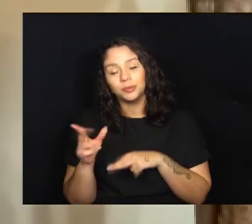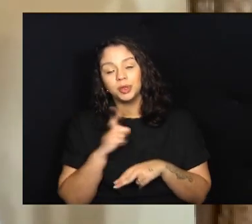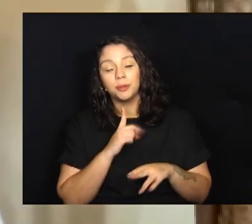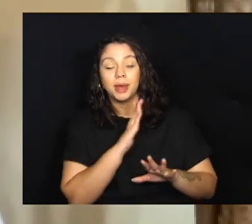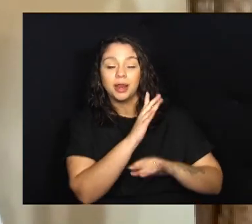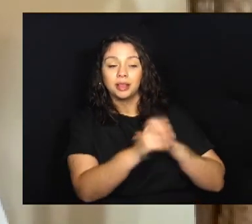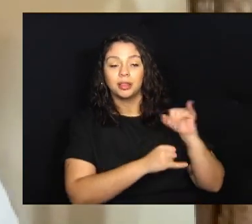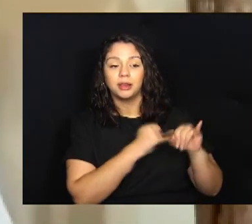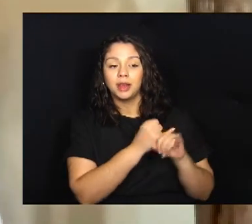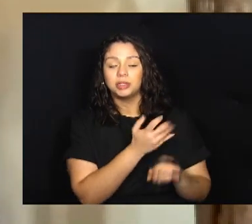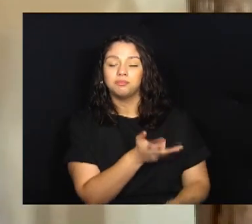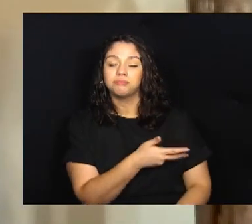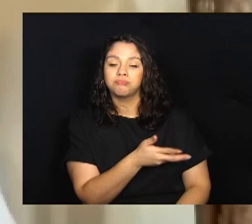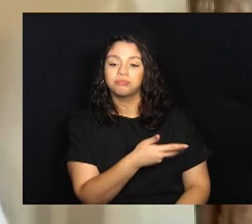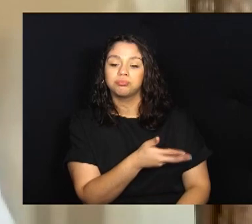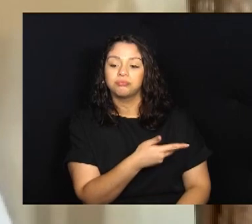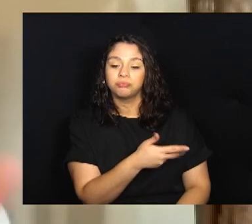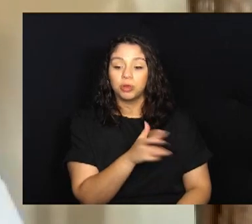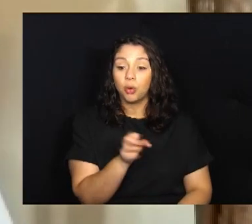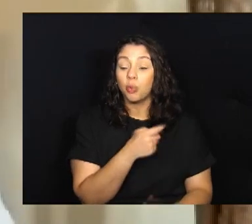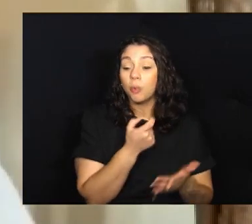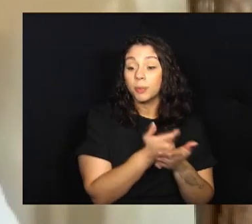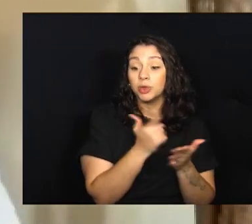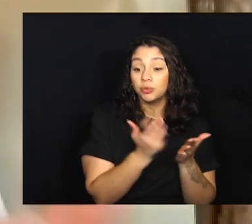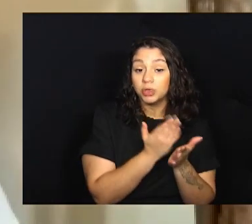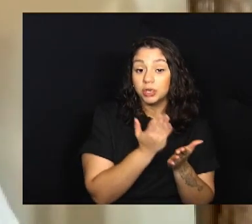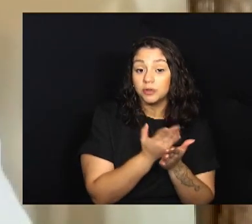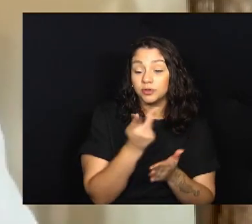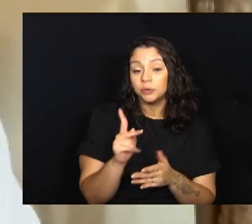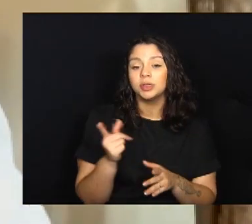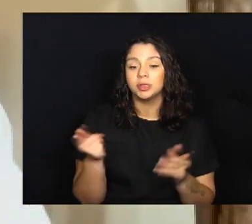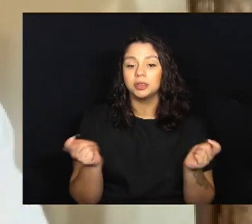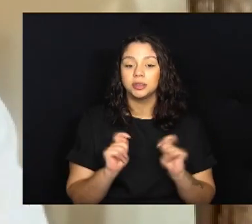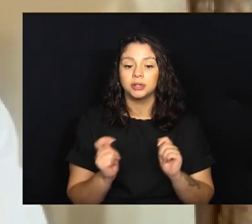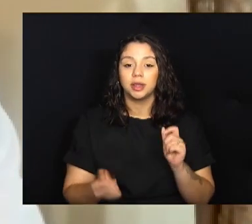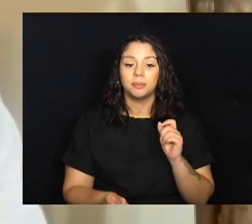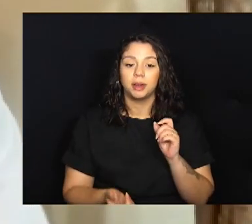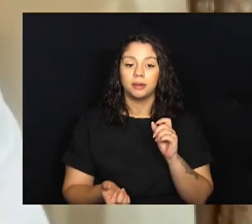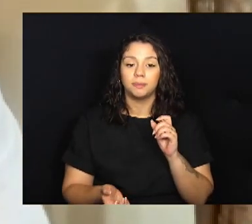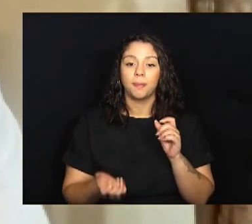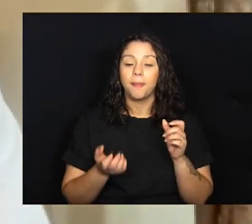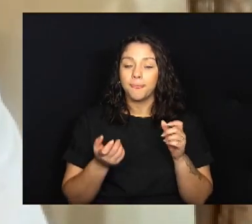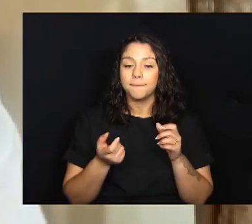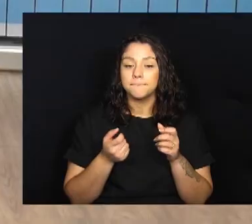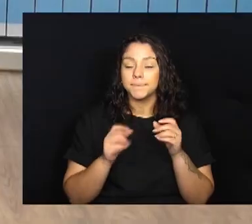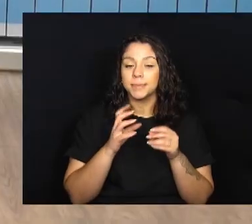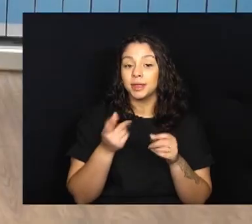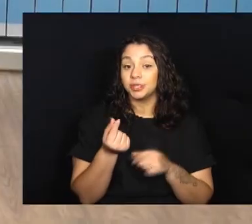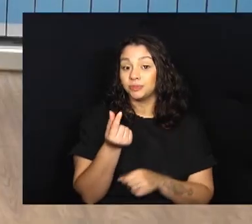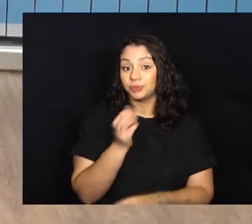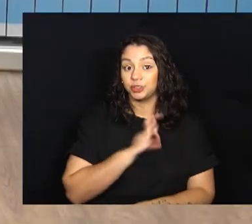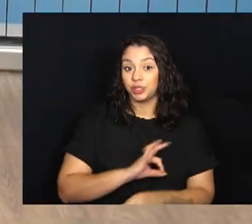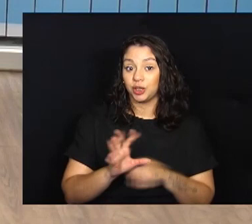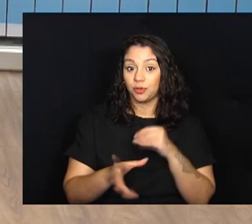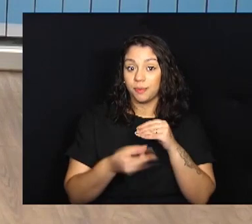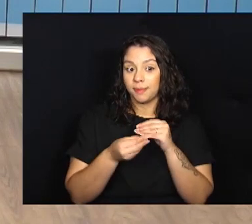você escreveu. Então, cada dia que passa, a gente tem mais habilidade para gerar renda extra. E como que as pessoas, Marlon,